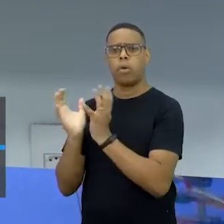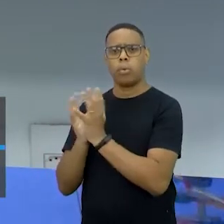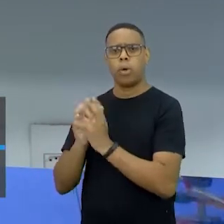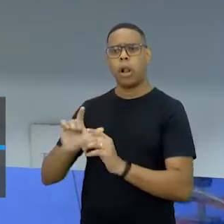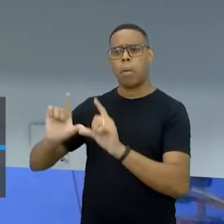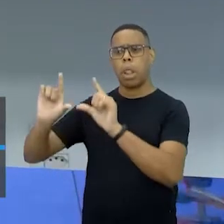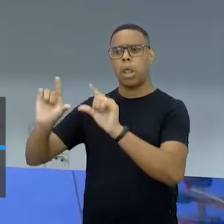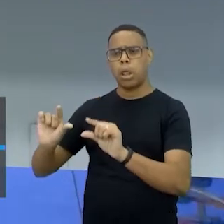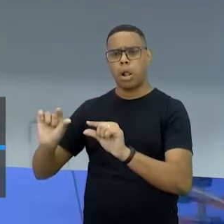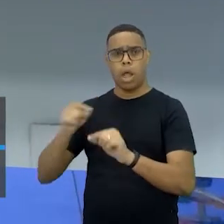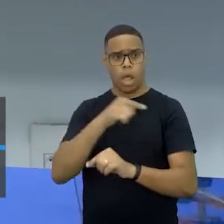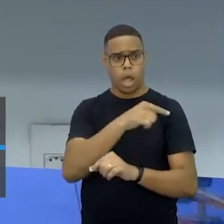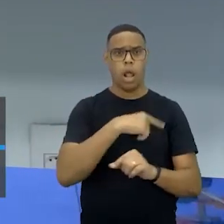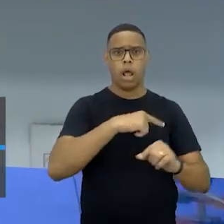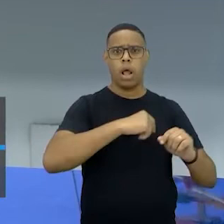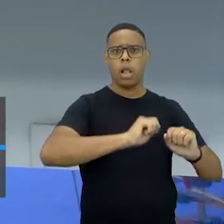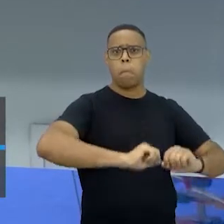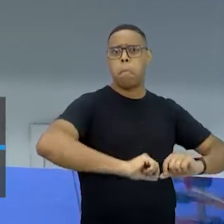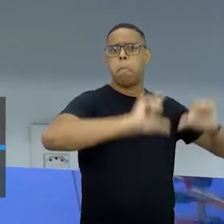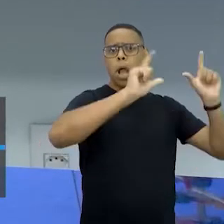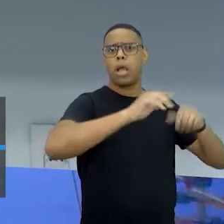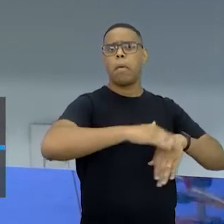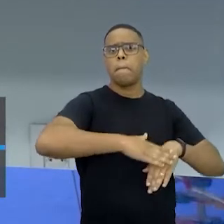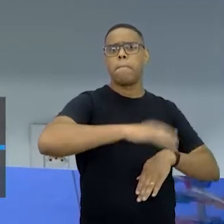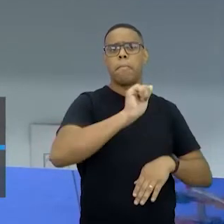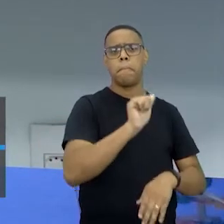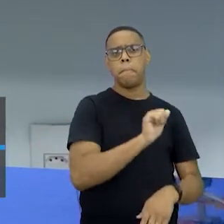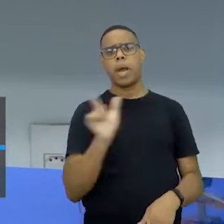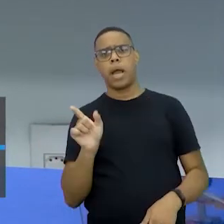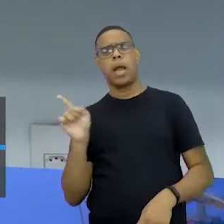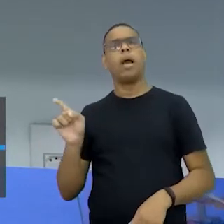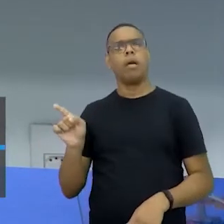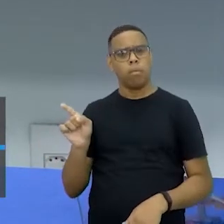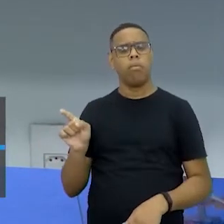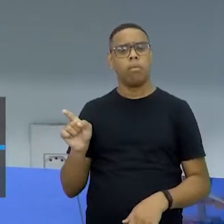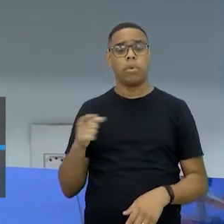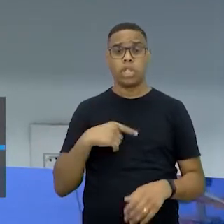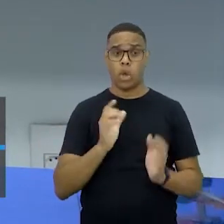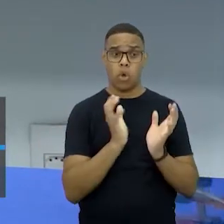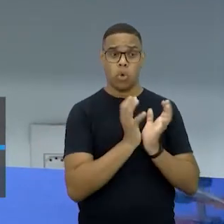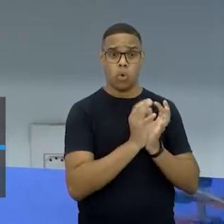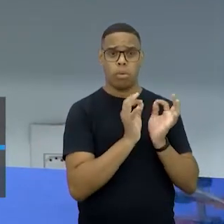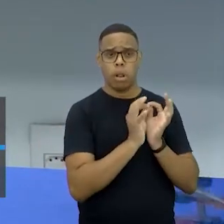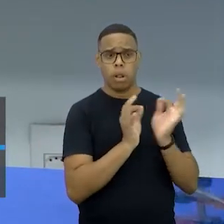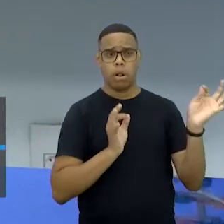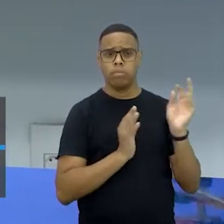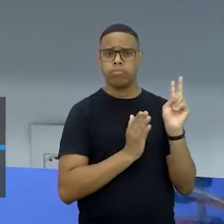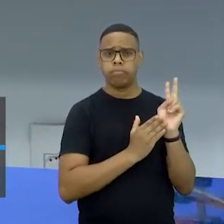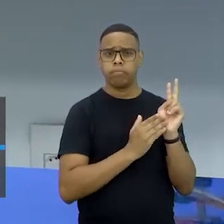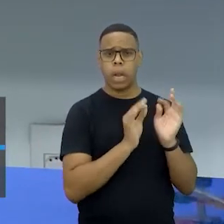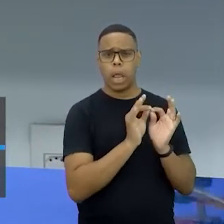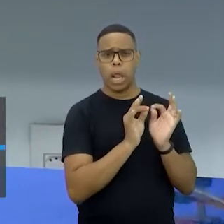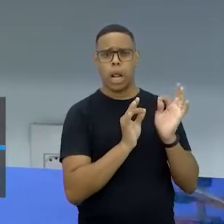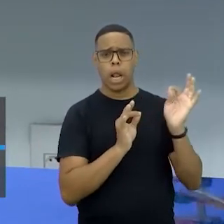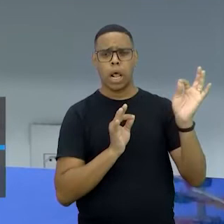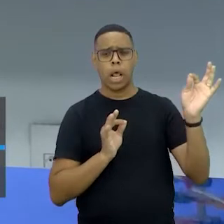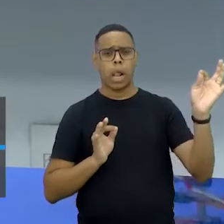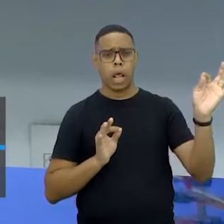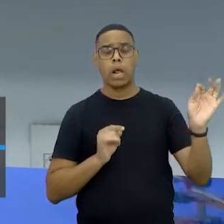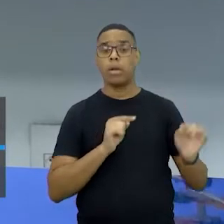não isoladas E essas pessoas né de comunidades isoladas esses indígenas isolados